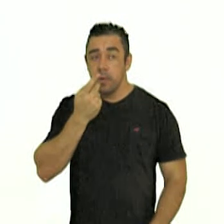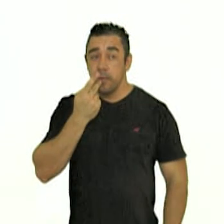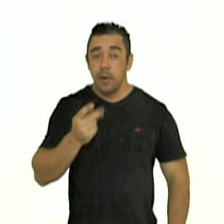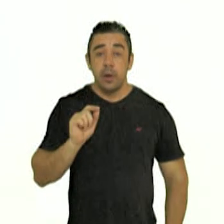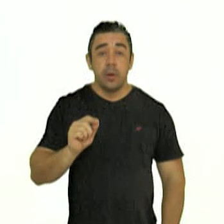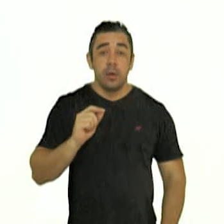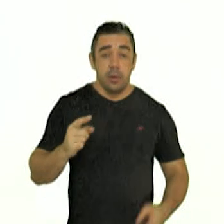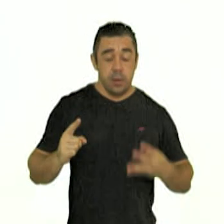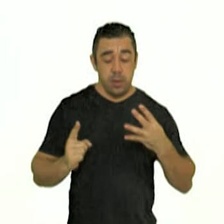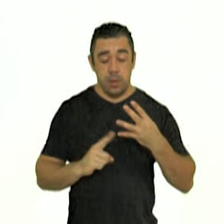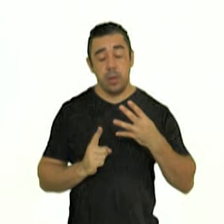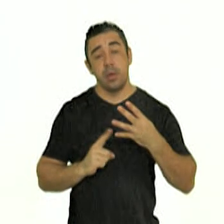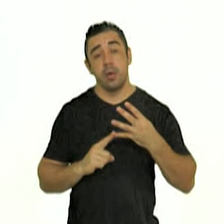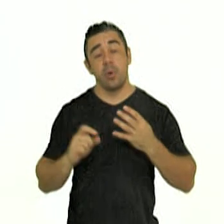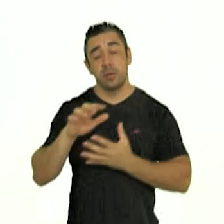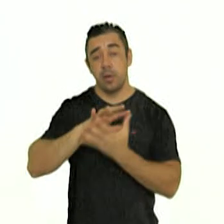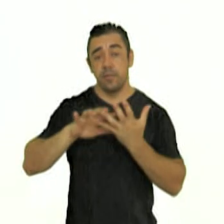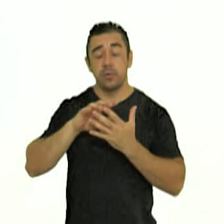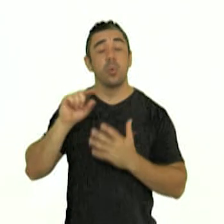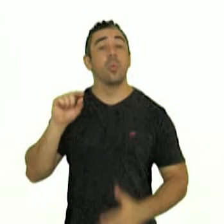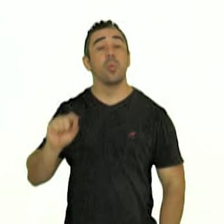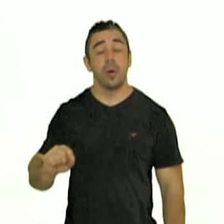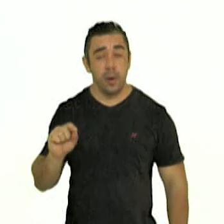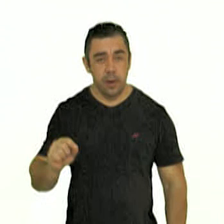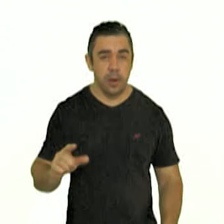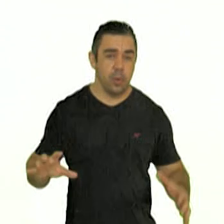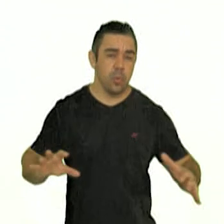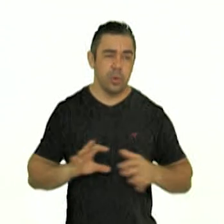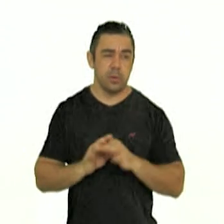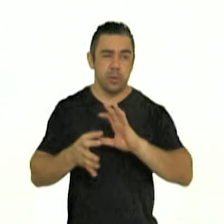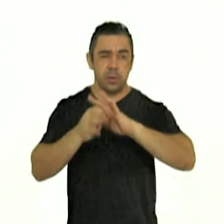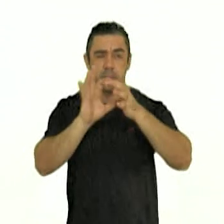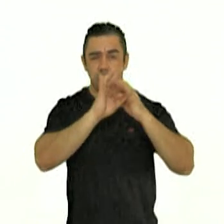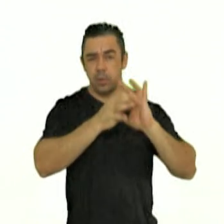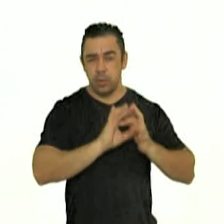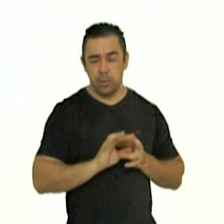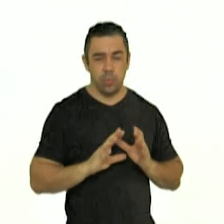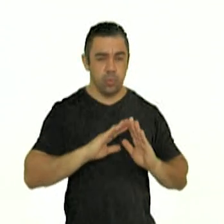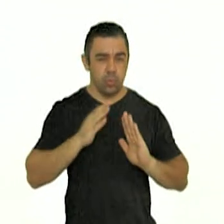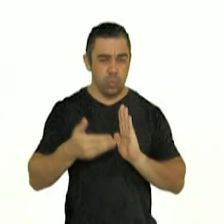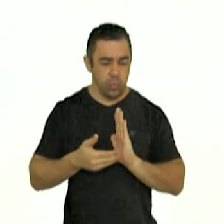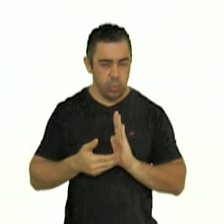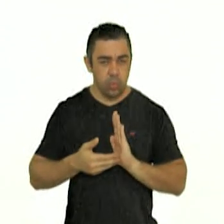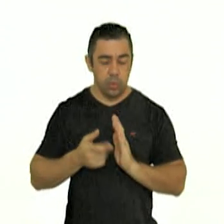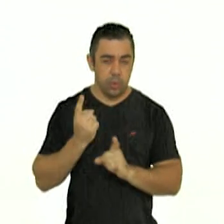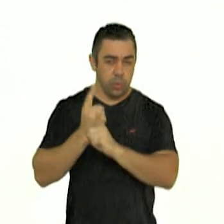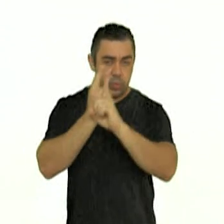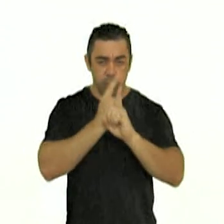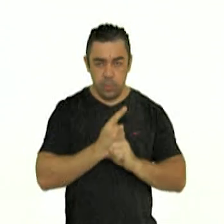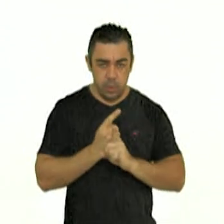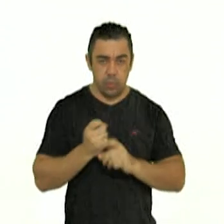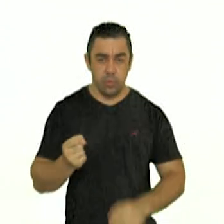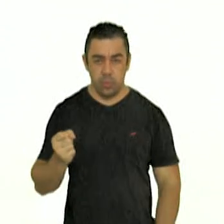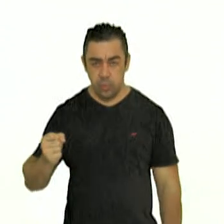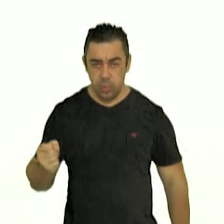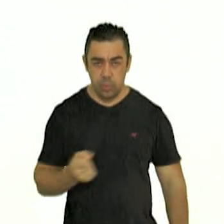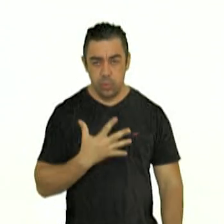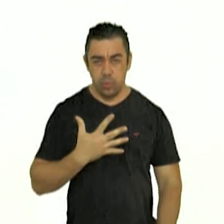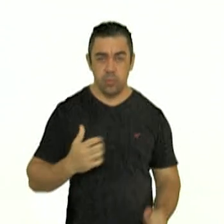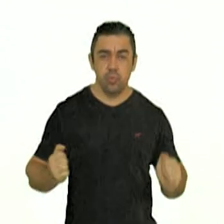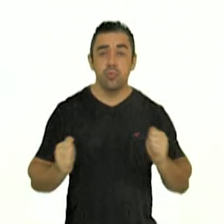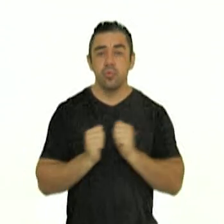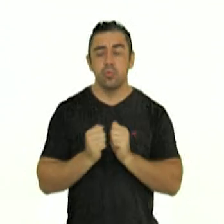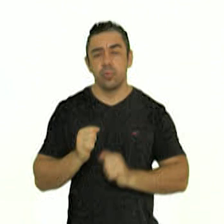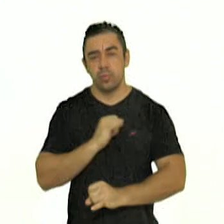fala de uma quarta revolução, que seria a união de tudo isso aqui, né? De todas essas descobertas aí, dessas criações